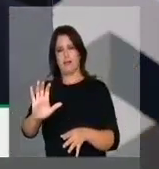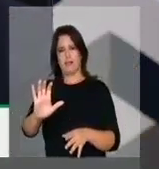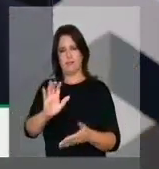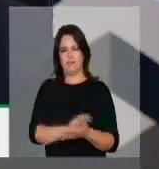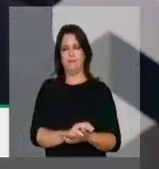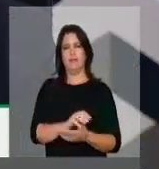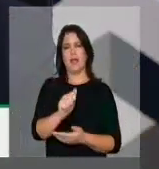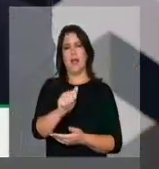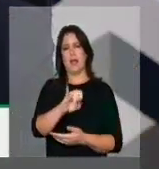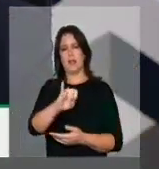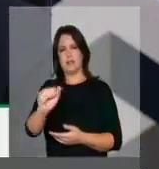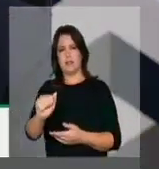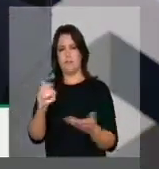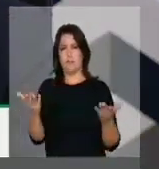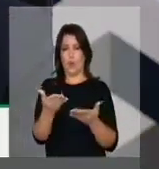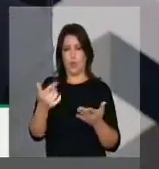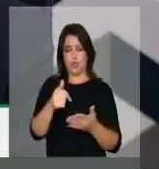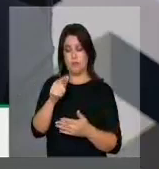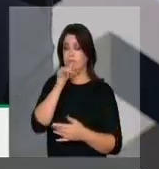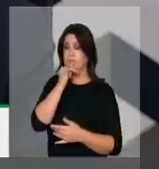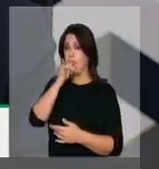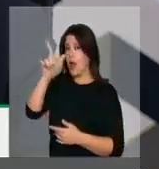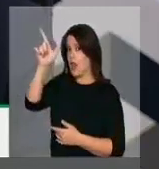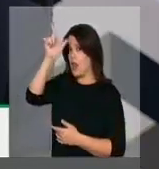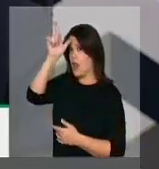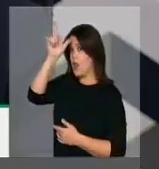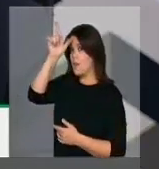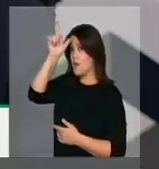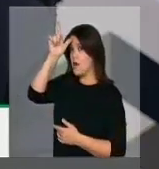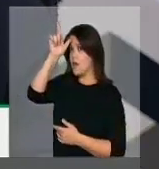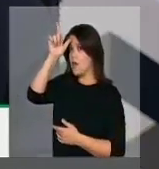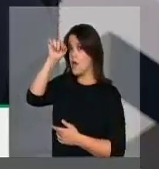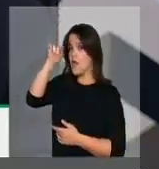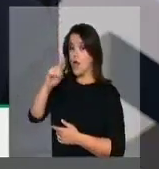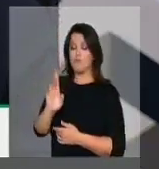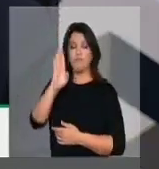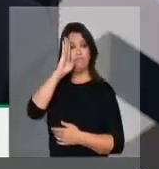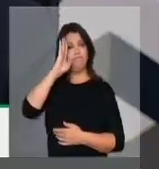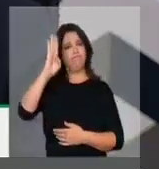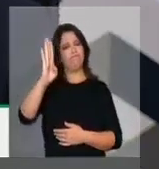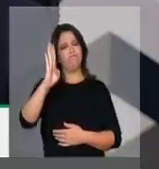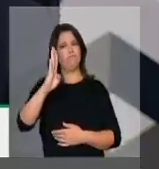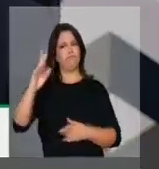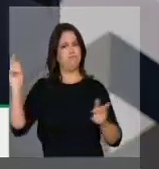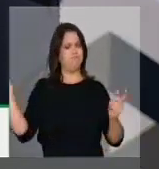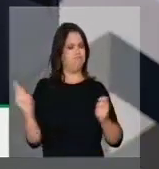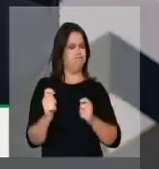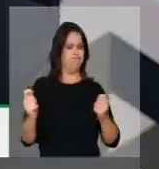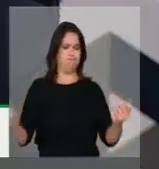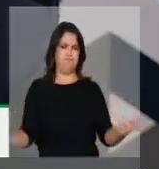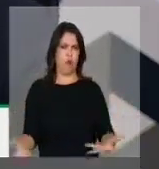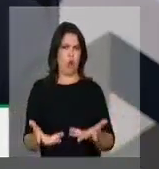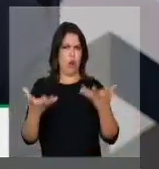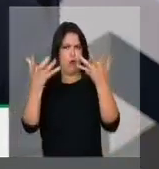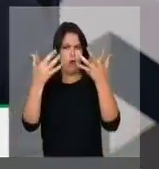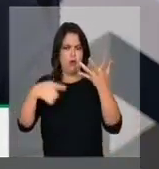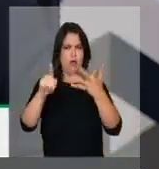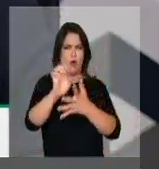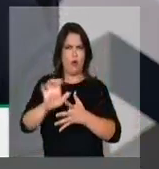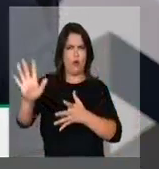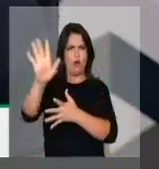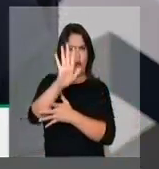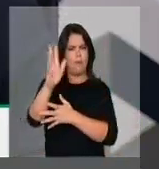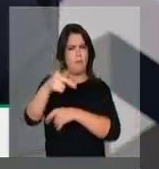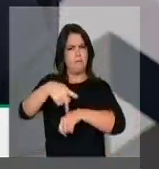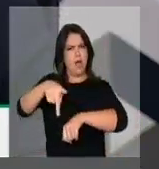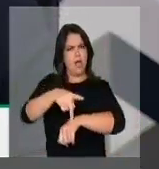da Alemanha, que hoje é considerada, se não a principal, uma das principais potências europeias e, por via de